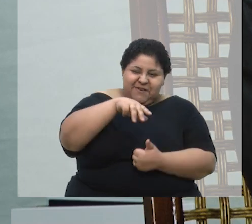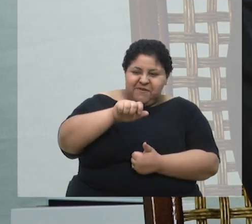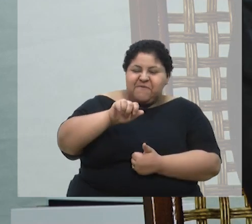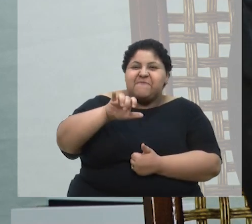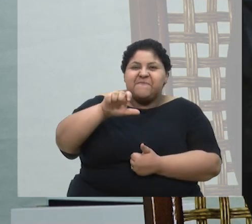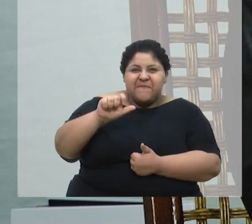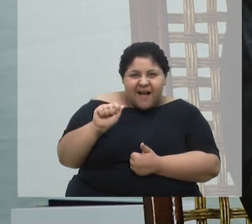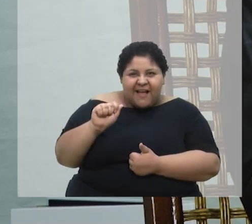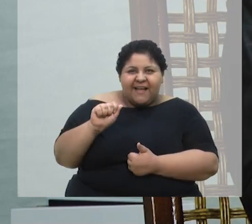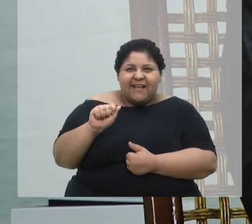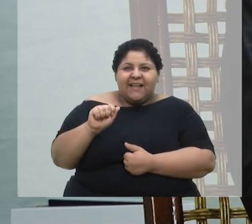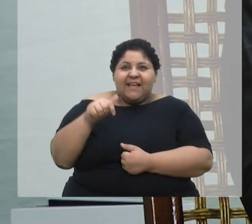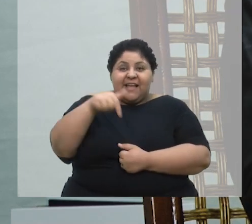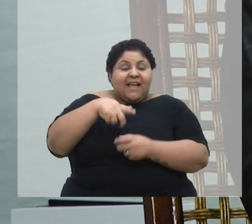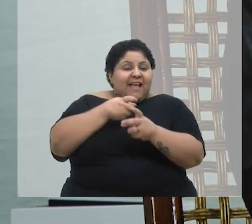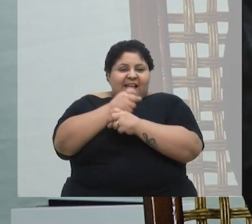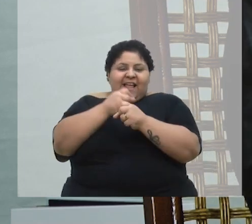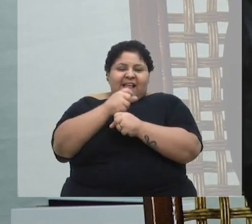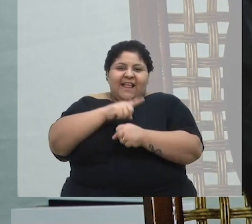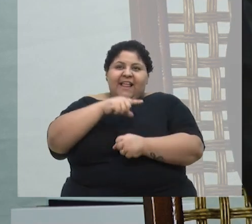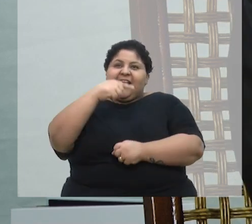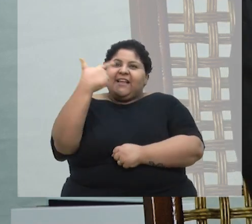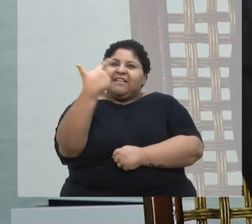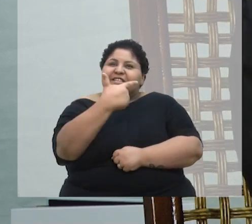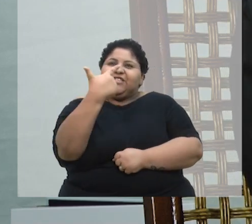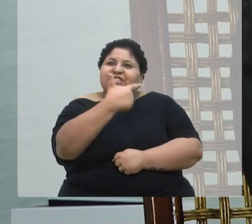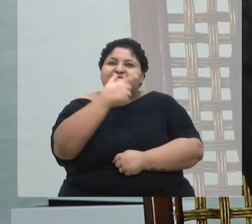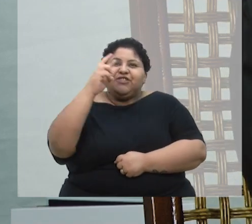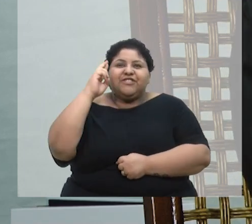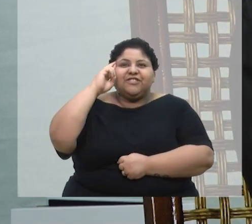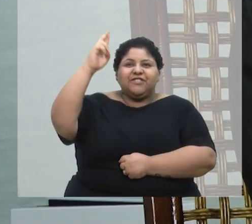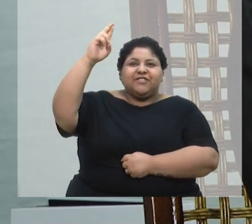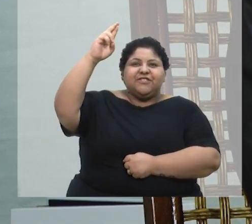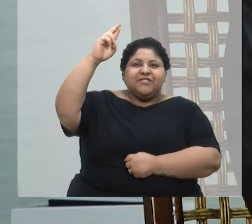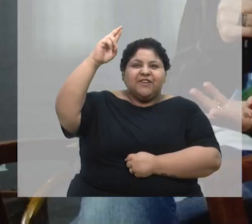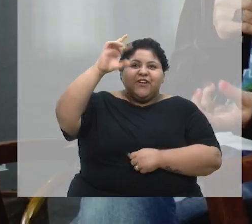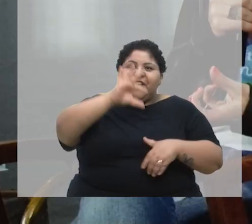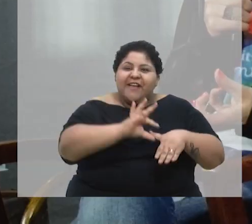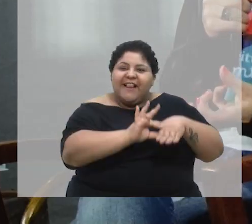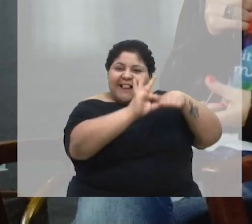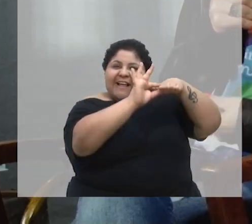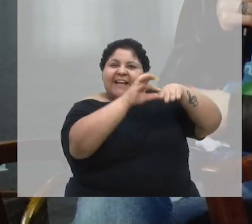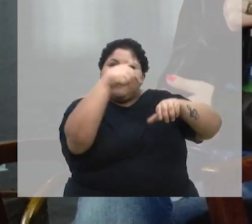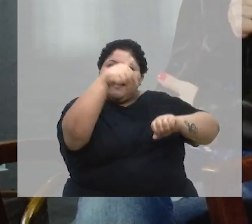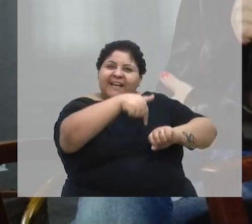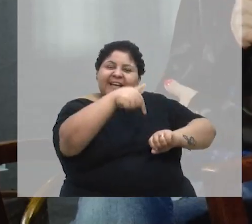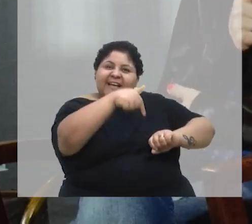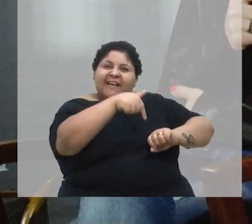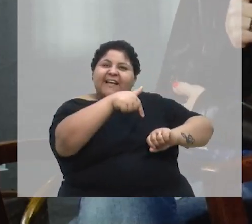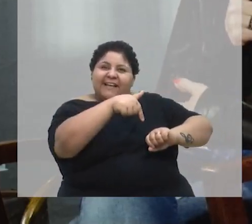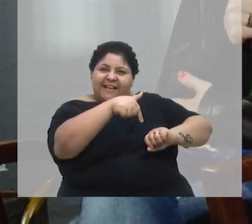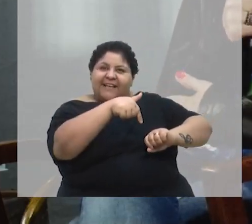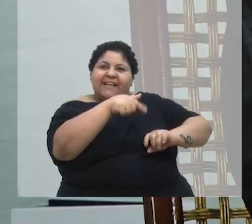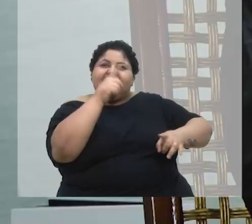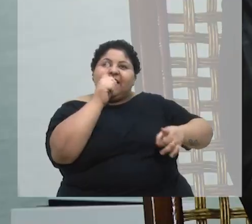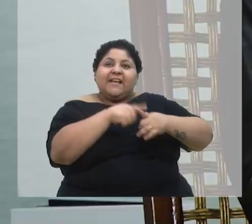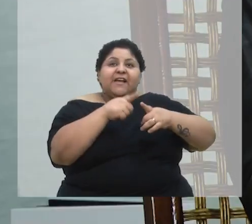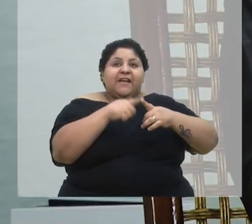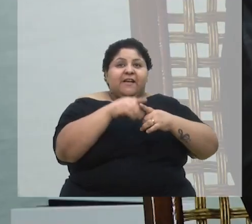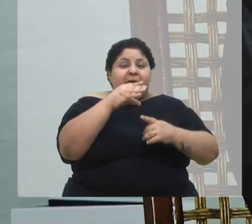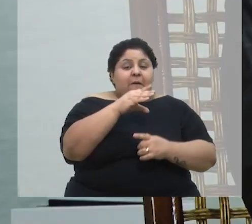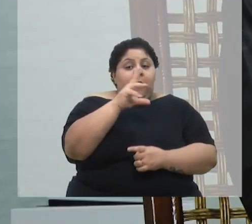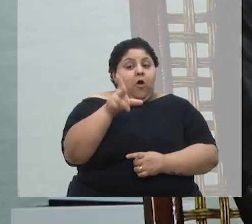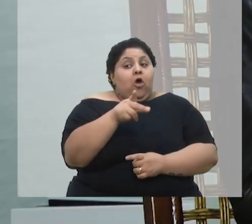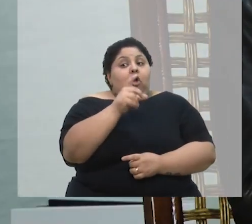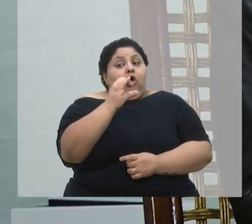Maia Falks, né? Que esse ano nós temos dois patronos, praticamente, né? A Maia foi entrevistada Perfeito, por nós. Perfeito, porque o